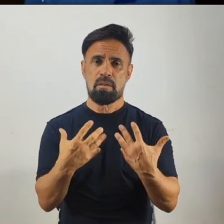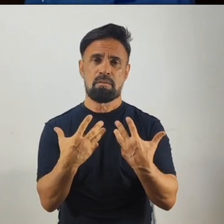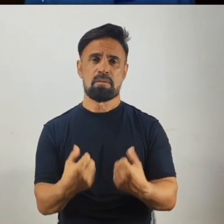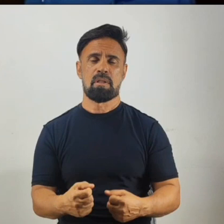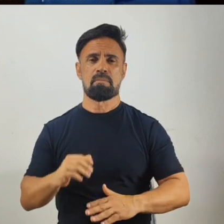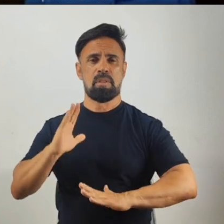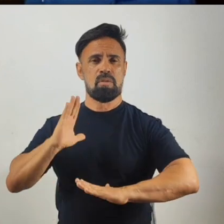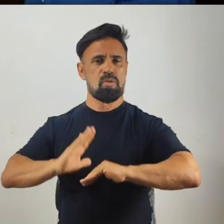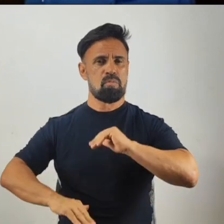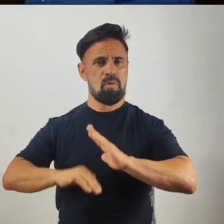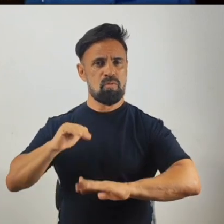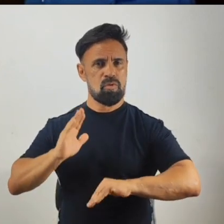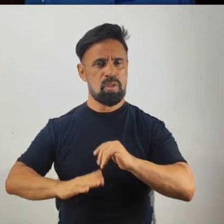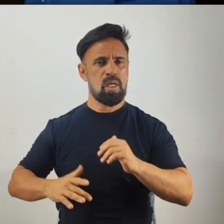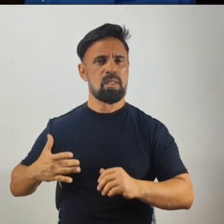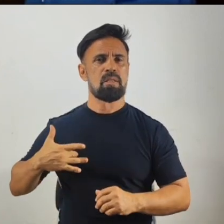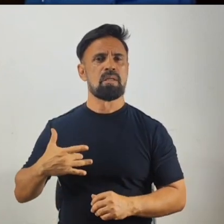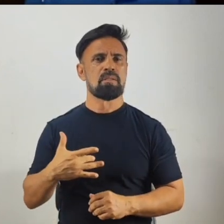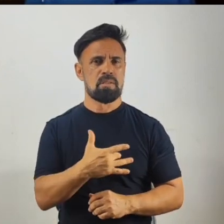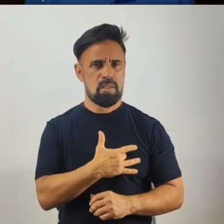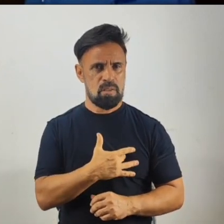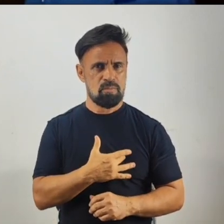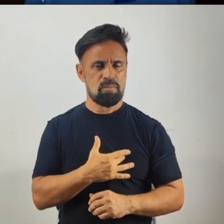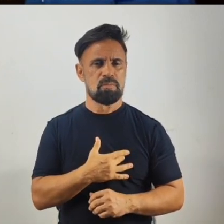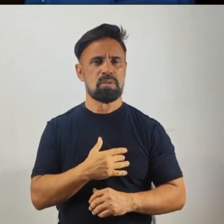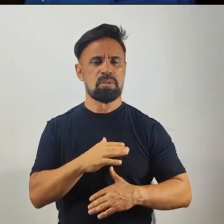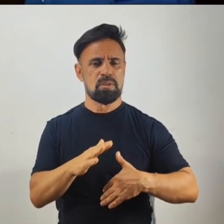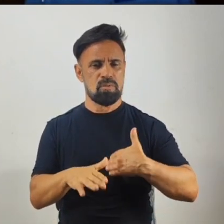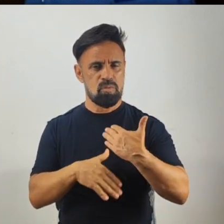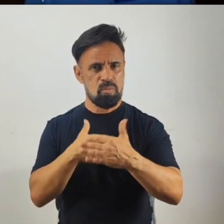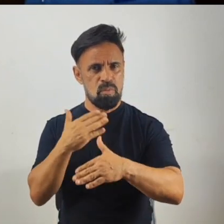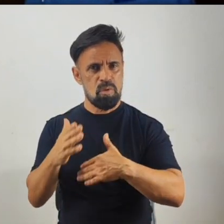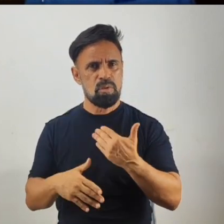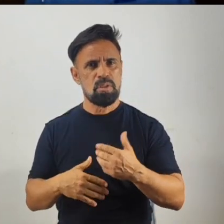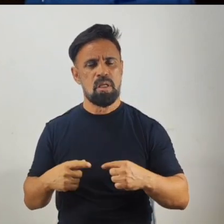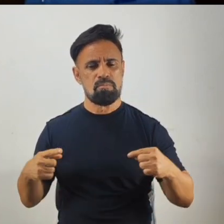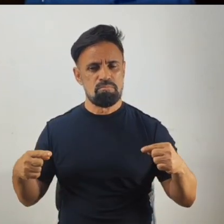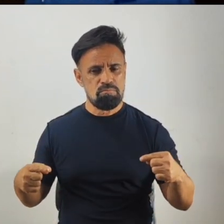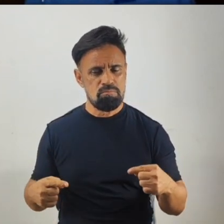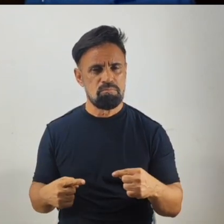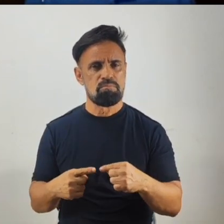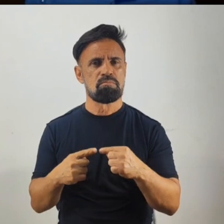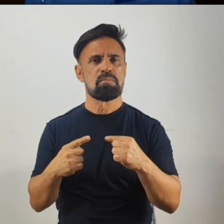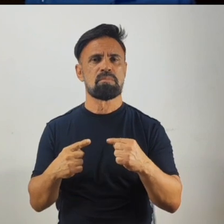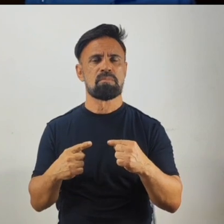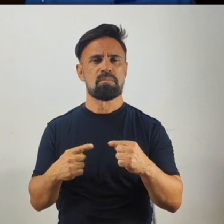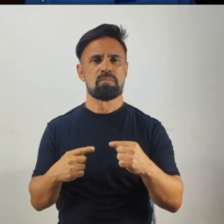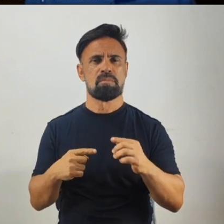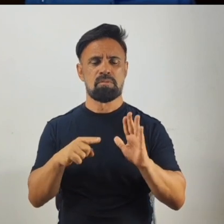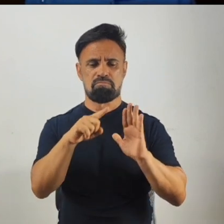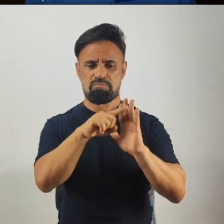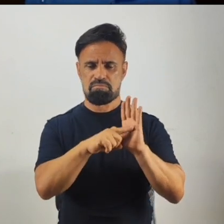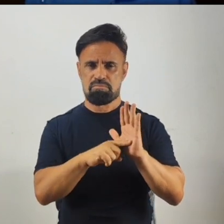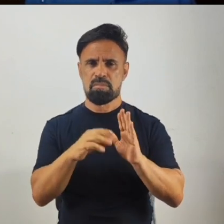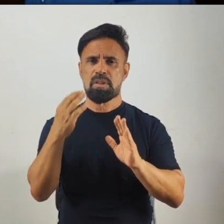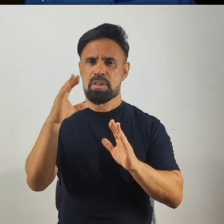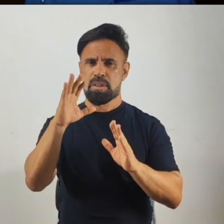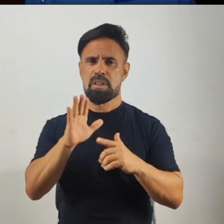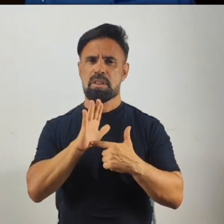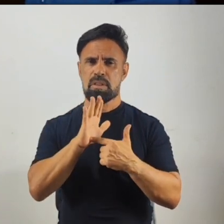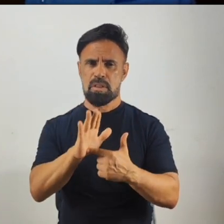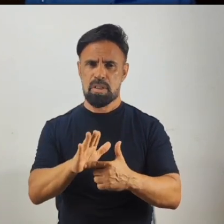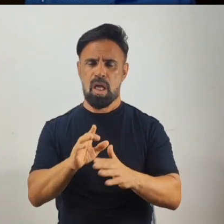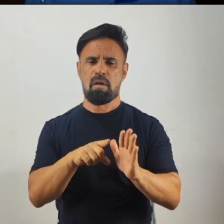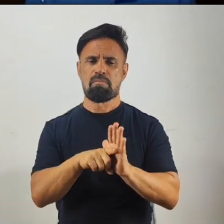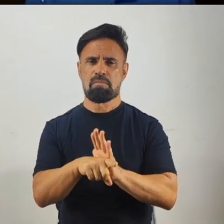corretas adotadas pelos profissionais, sistemas e processos adequados, baseados em